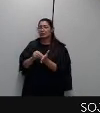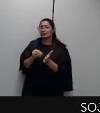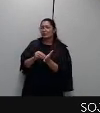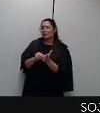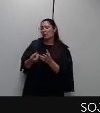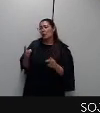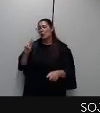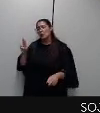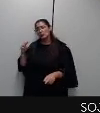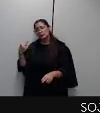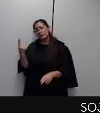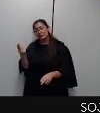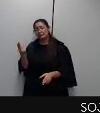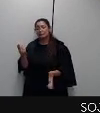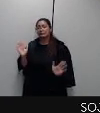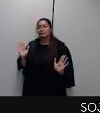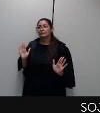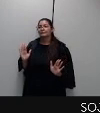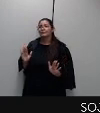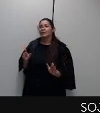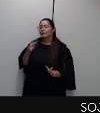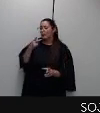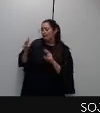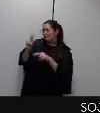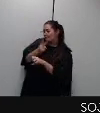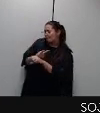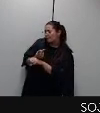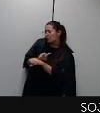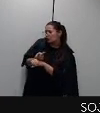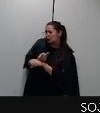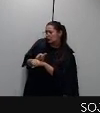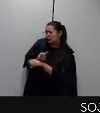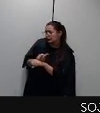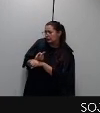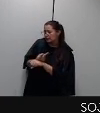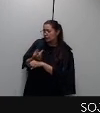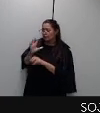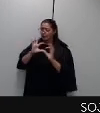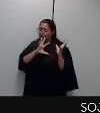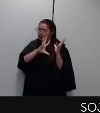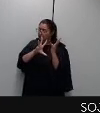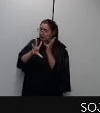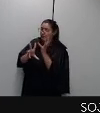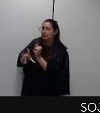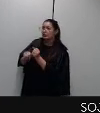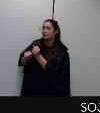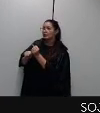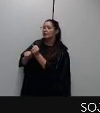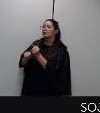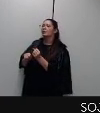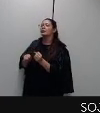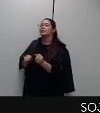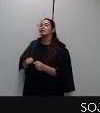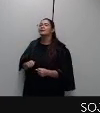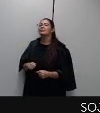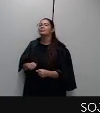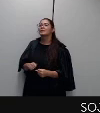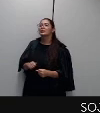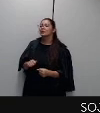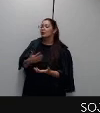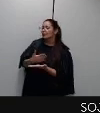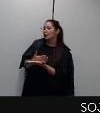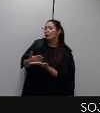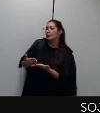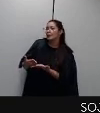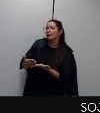não eu vou procurar eu fiz um rock mais alentado vou procurar resumido na medida do possível apenas então é começo aqui